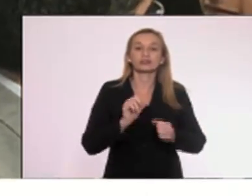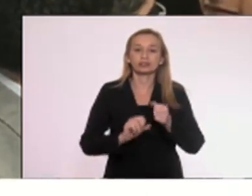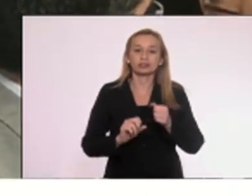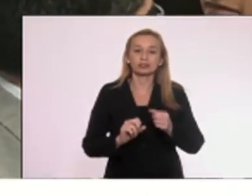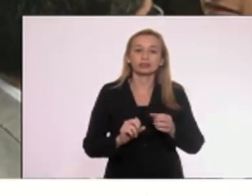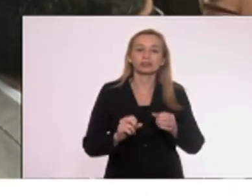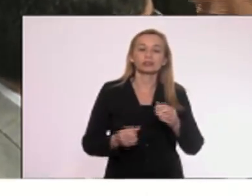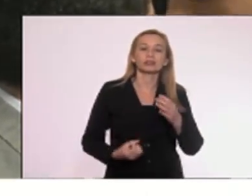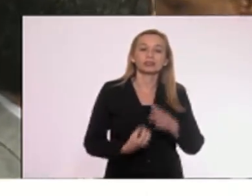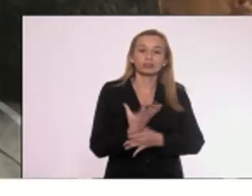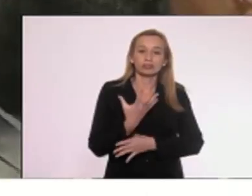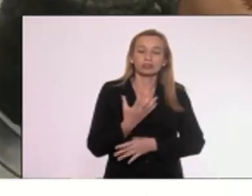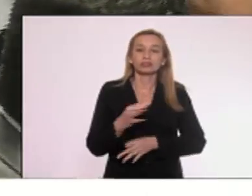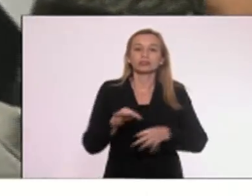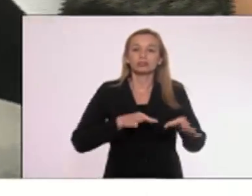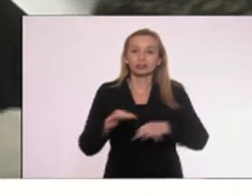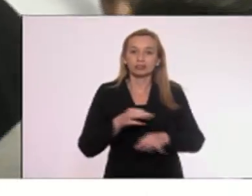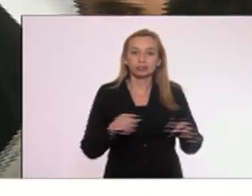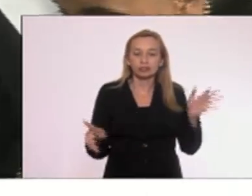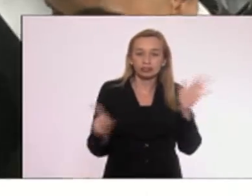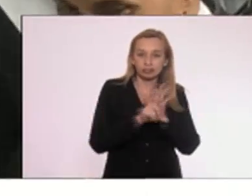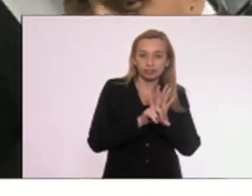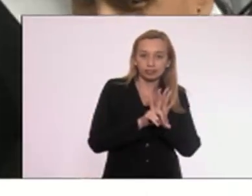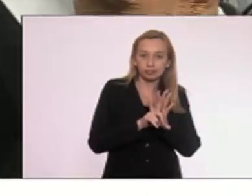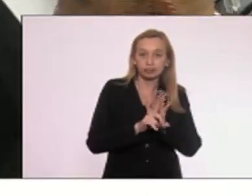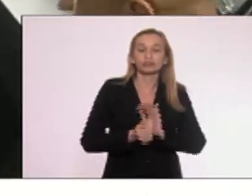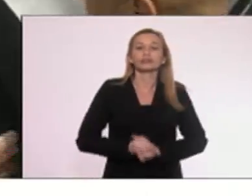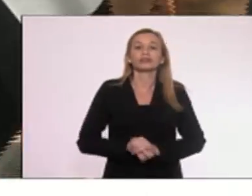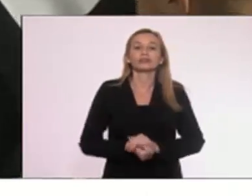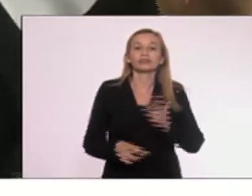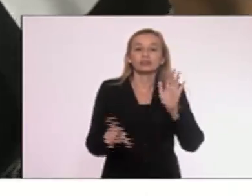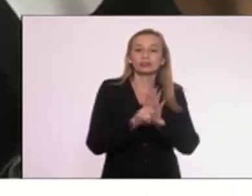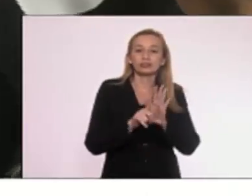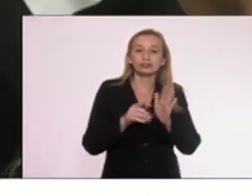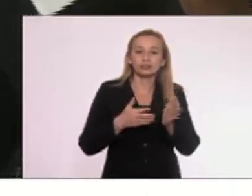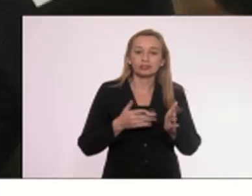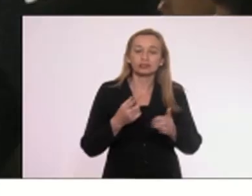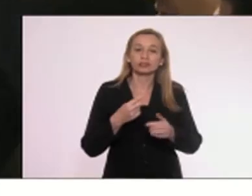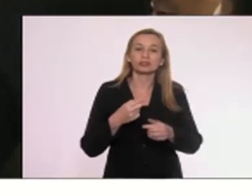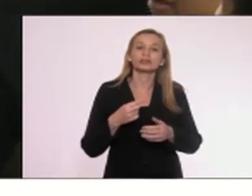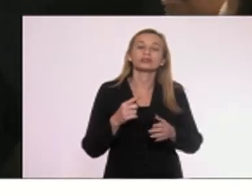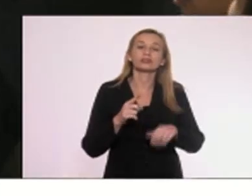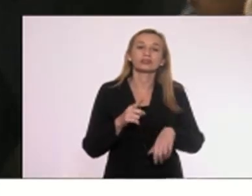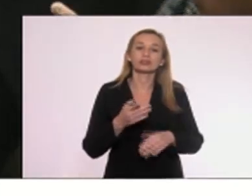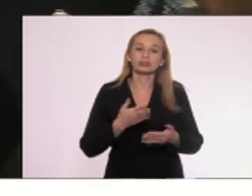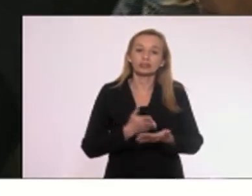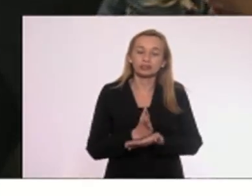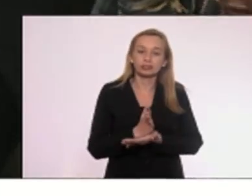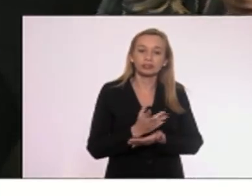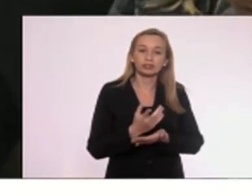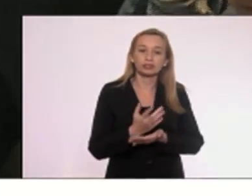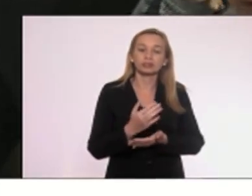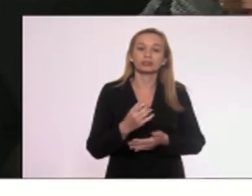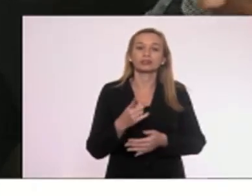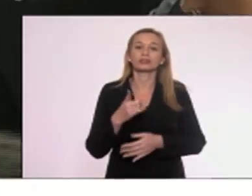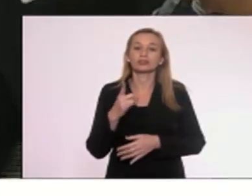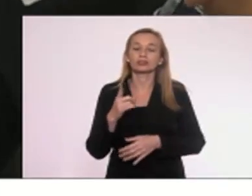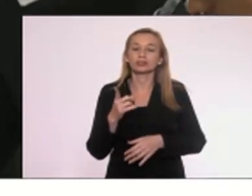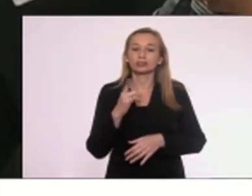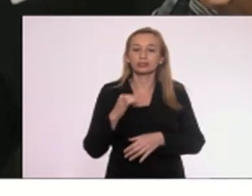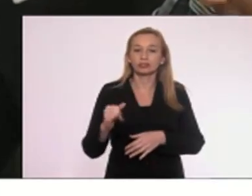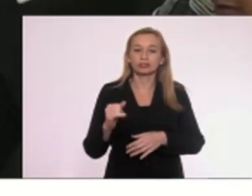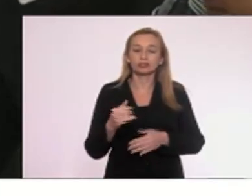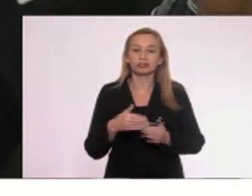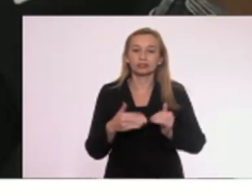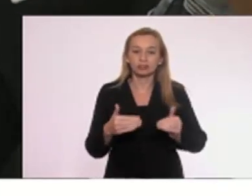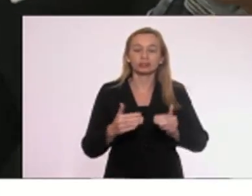do programa disposto nesta lei. Esta lei entrará em vigor na data da sua publicação. É o substitutivo, senhor presidente. A